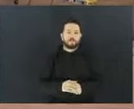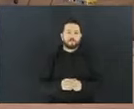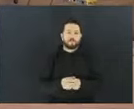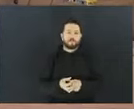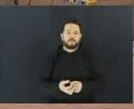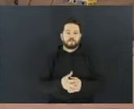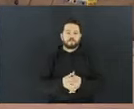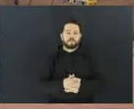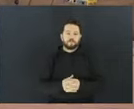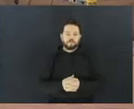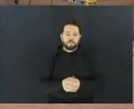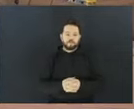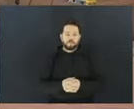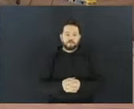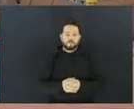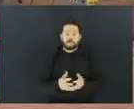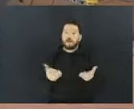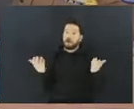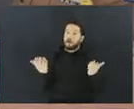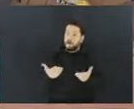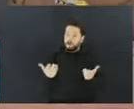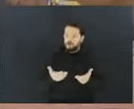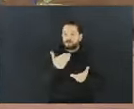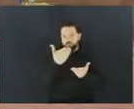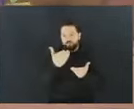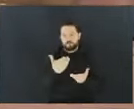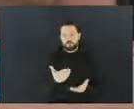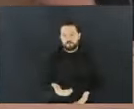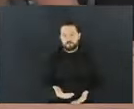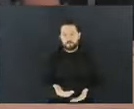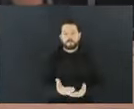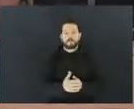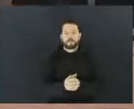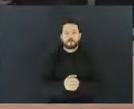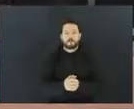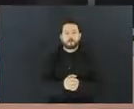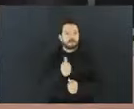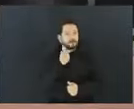Paraná. Então, eu passo a tribuna livre ao senhor, pode ocupar a tribuna, 15 minutos.